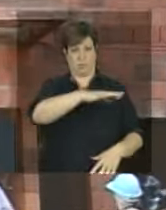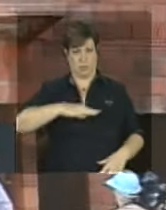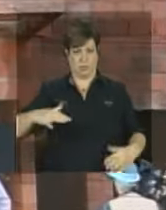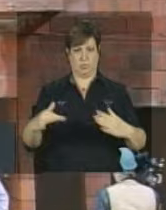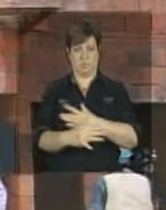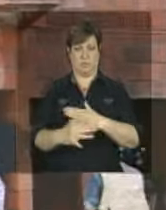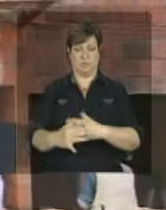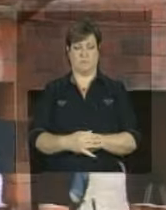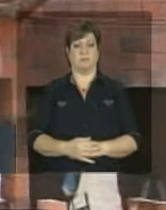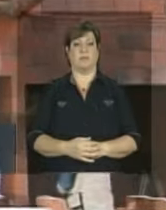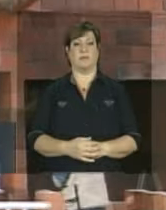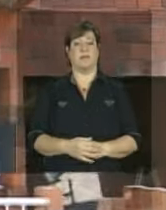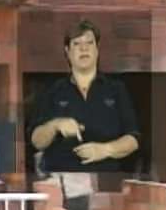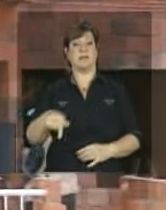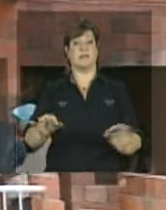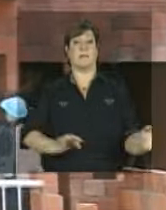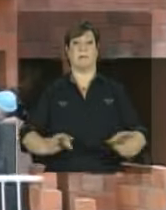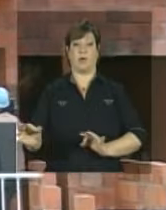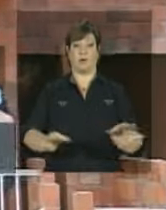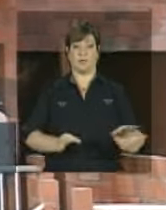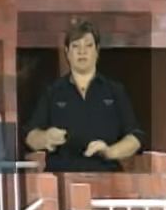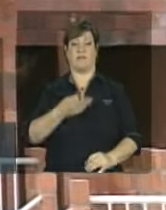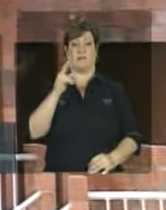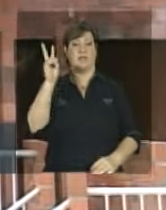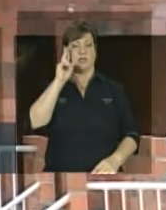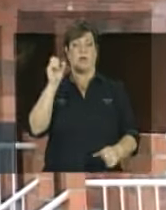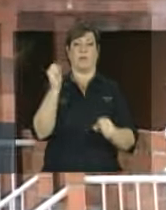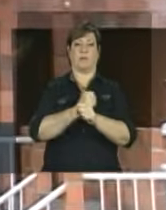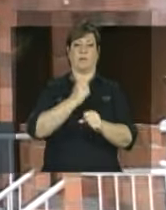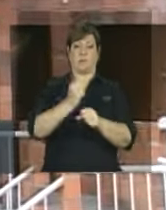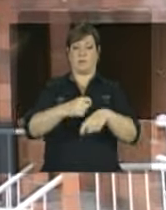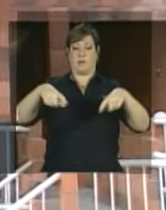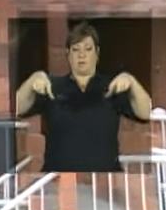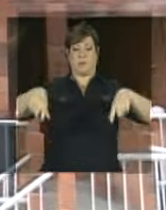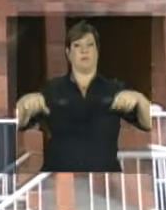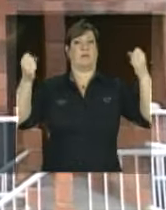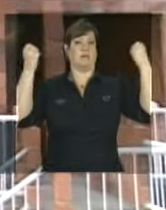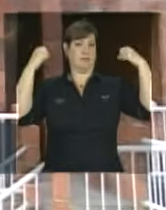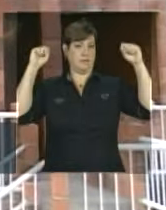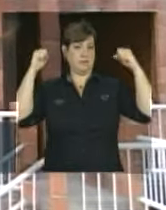O projeto prevê a construção de quadras